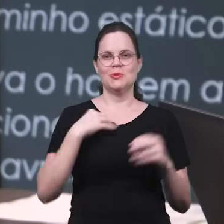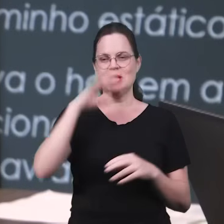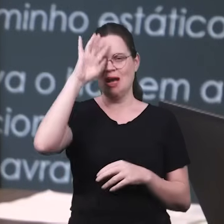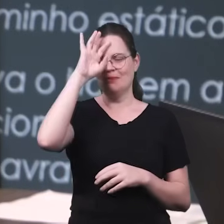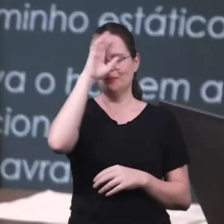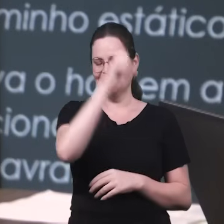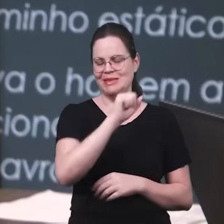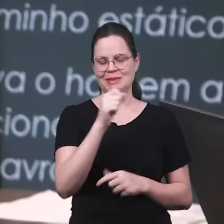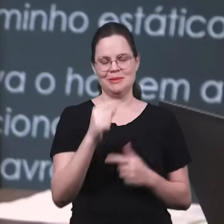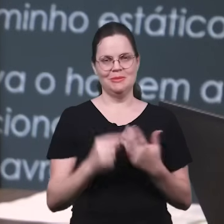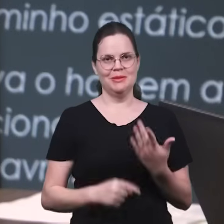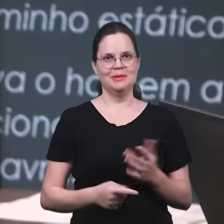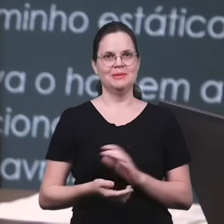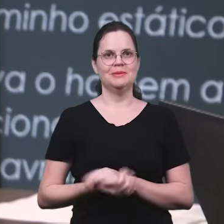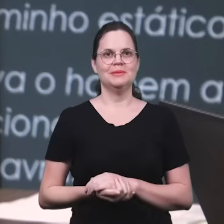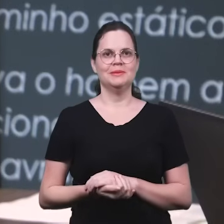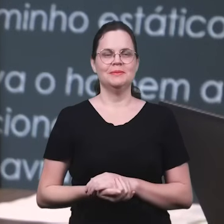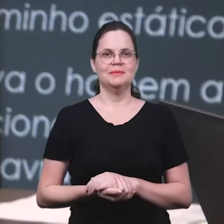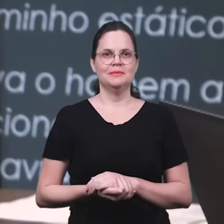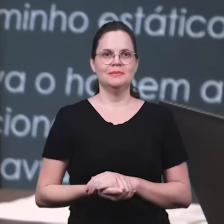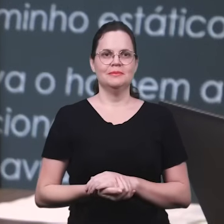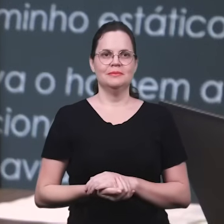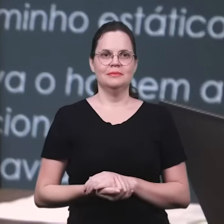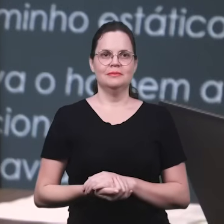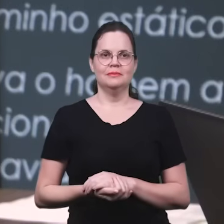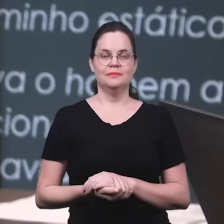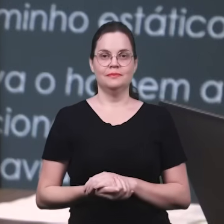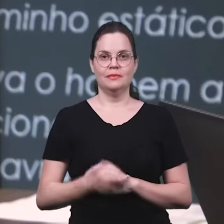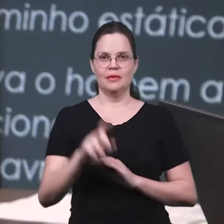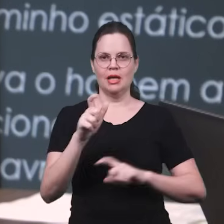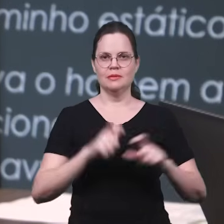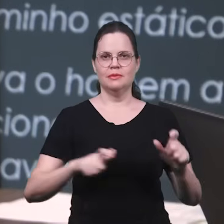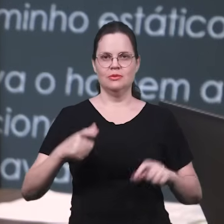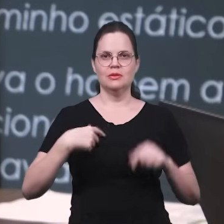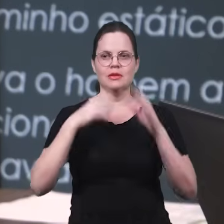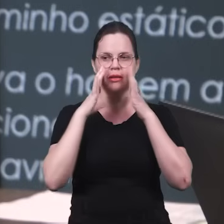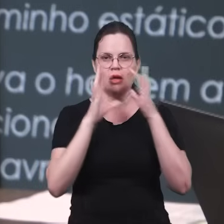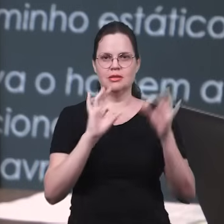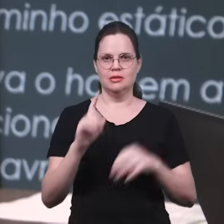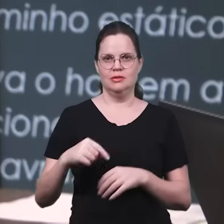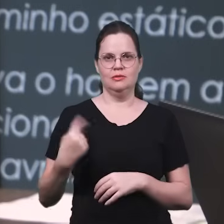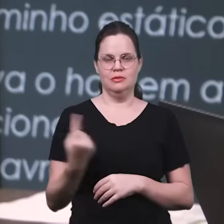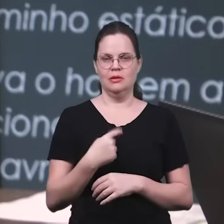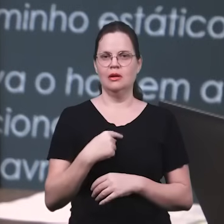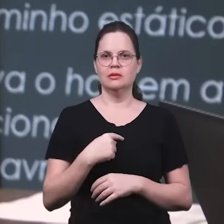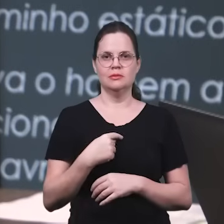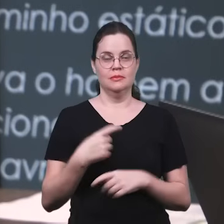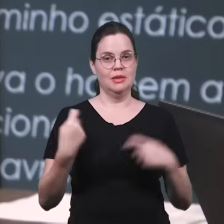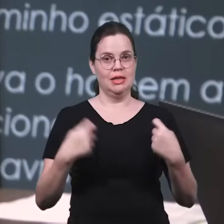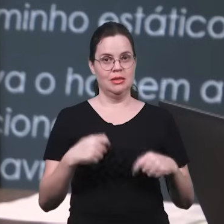riqueza. E quem nos ouve, era importante